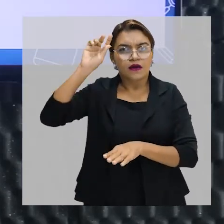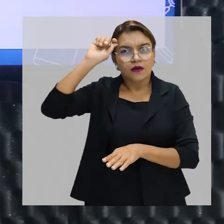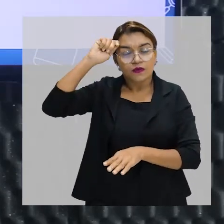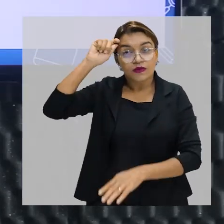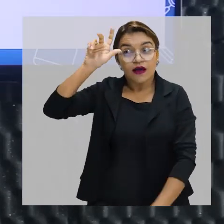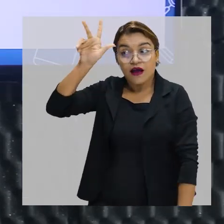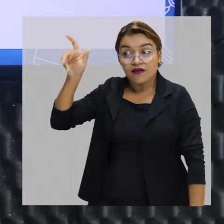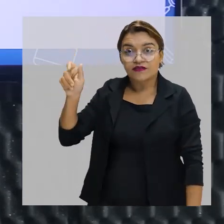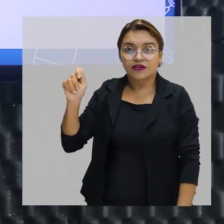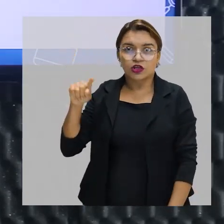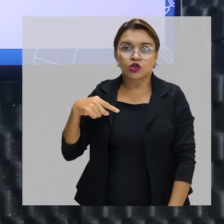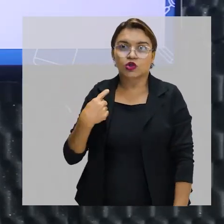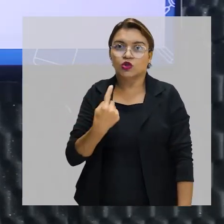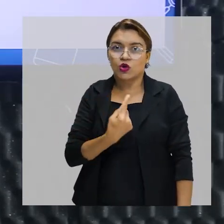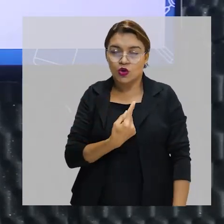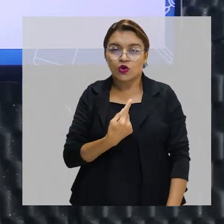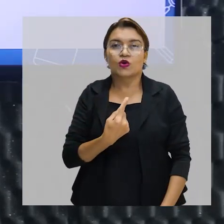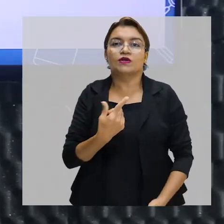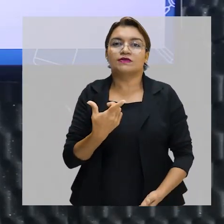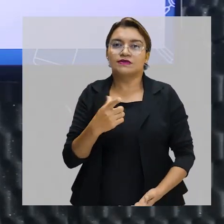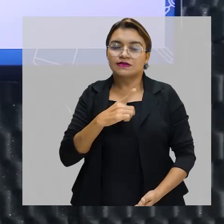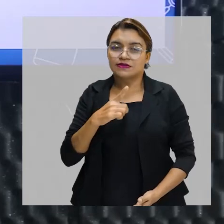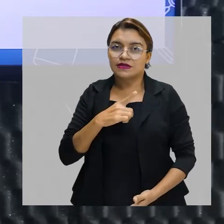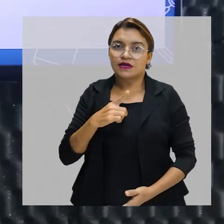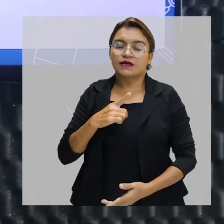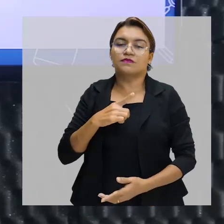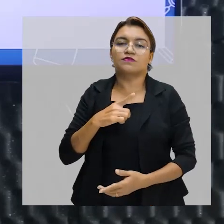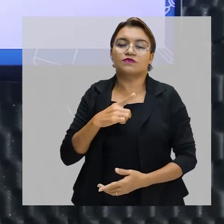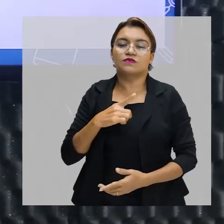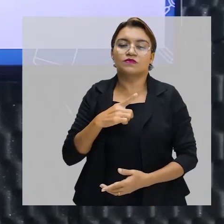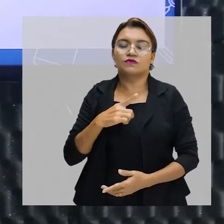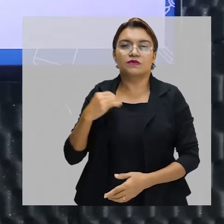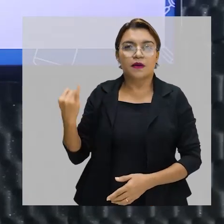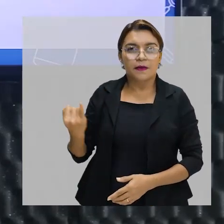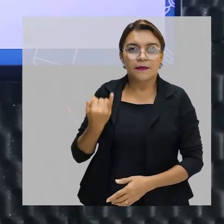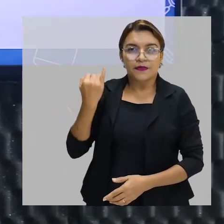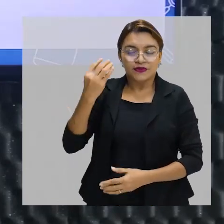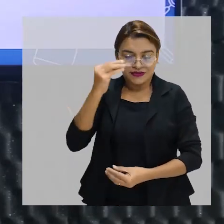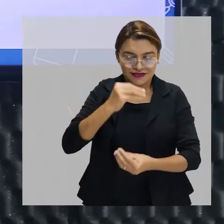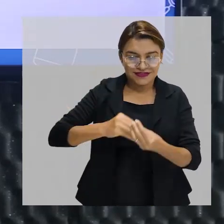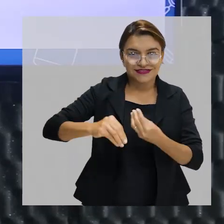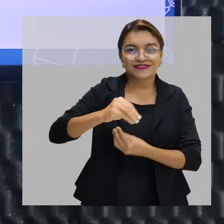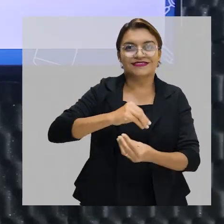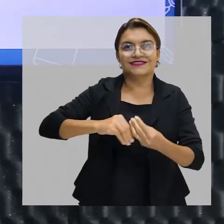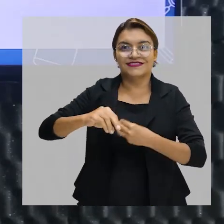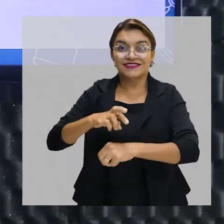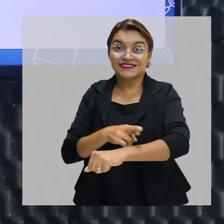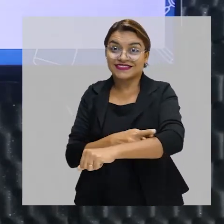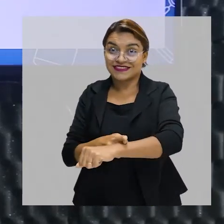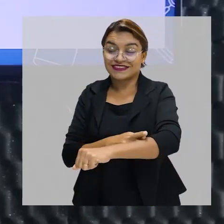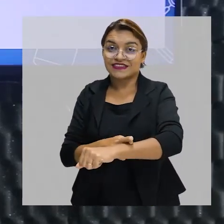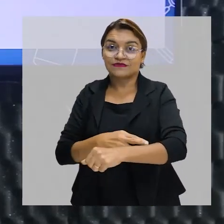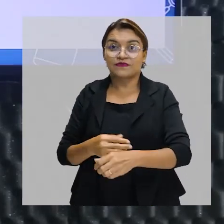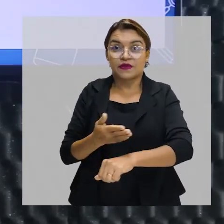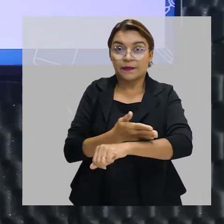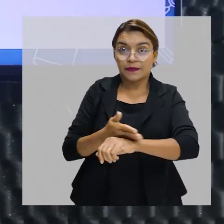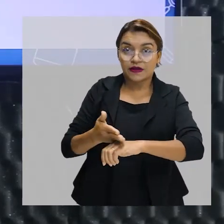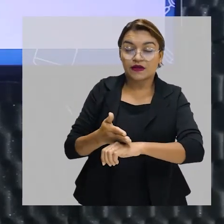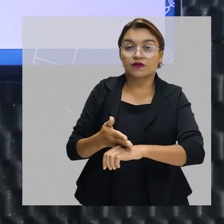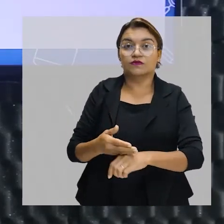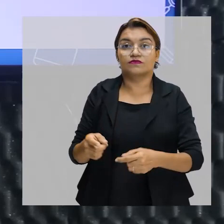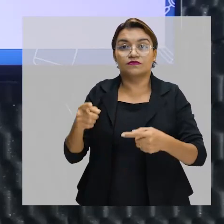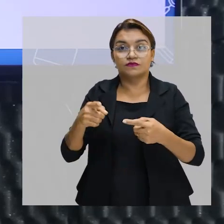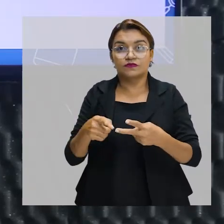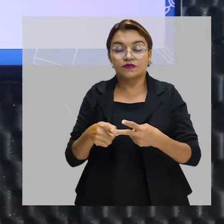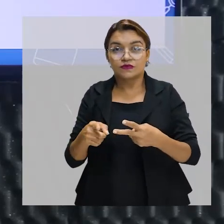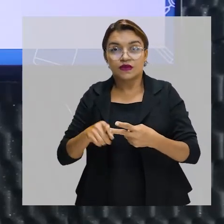somos o resultado de uma grande e importante mistura de raças: o branco, o negro